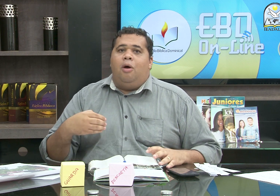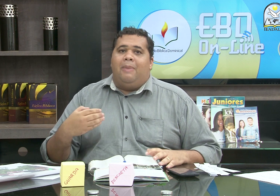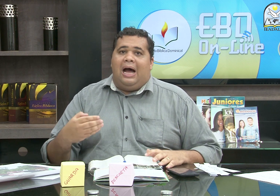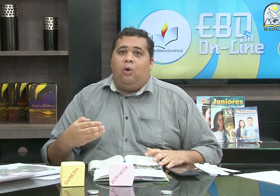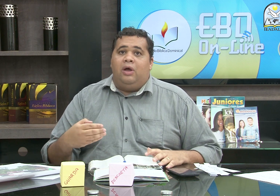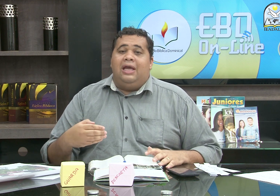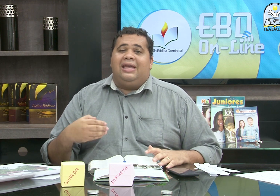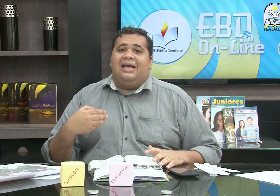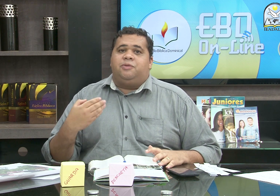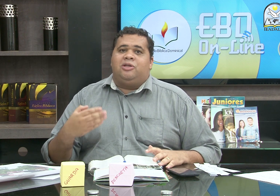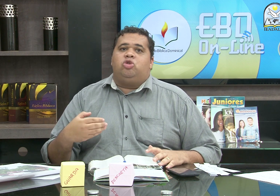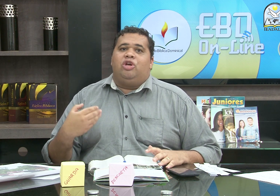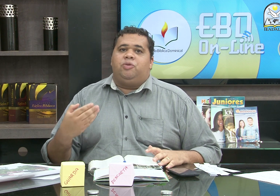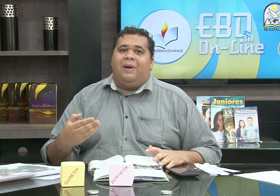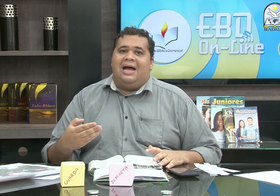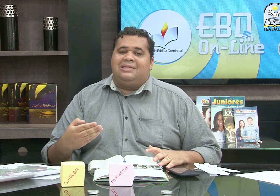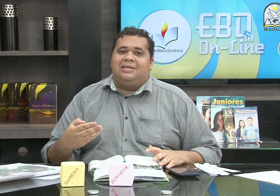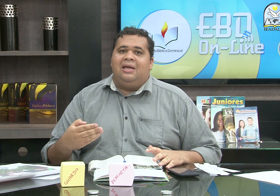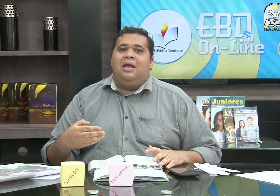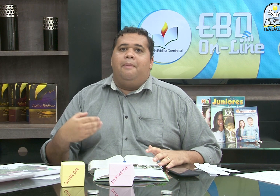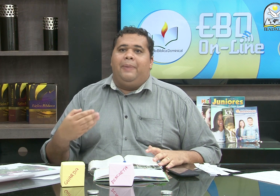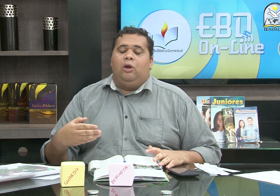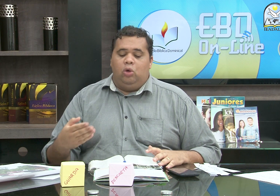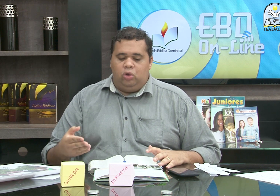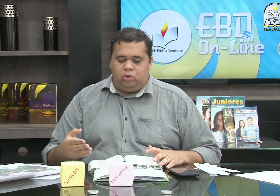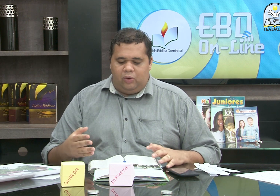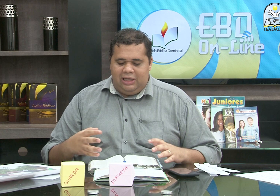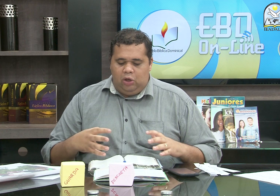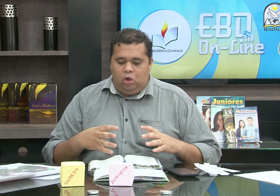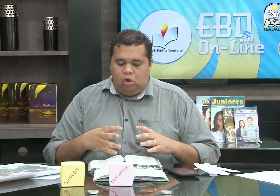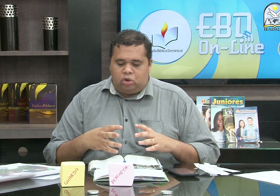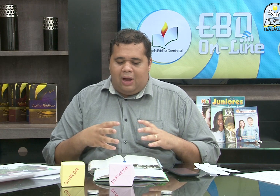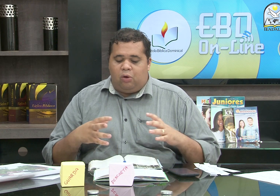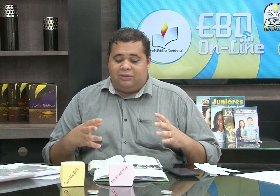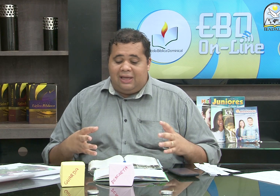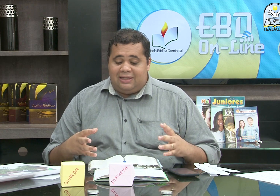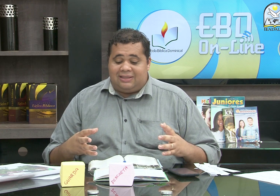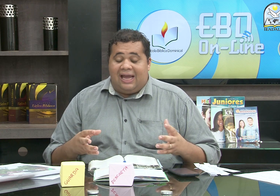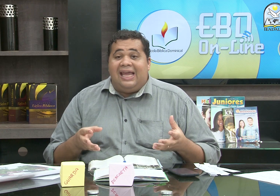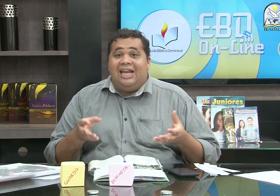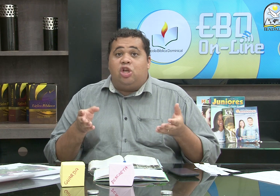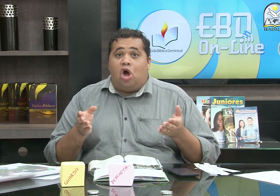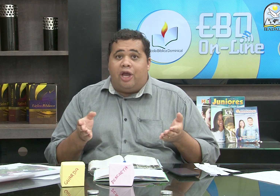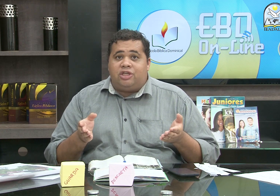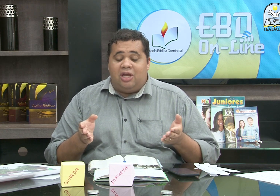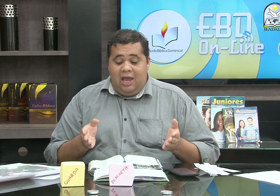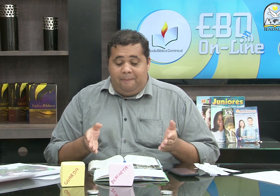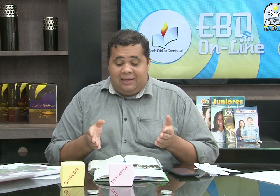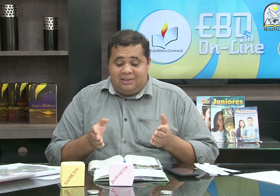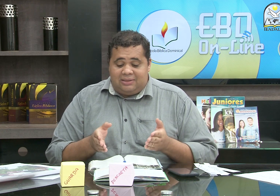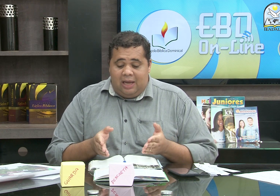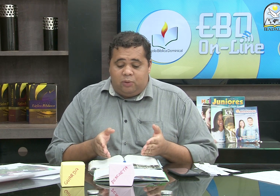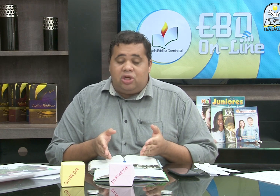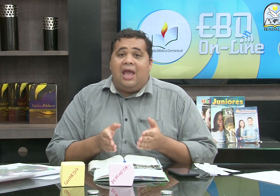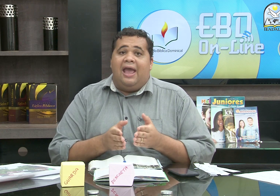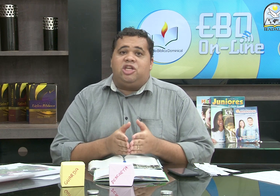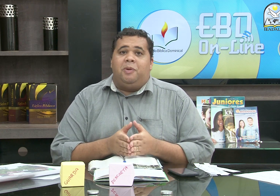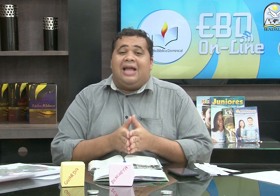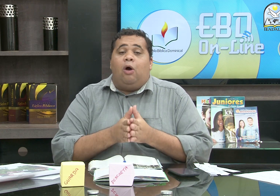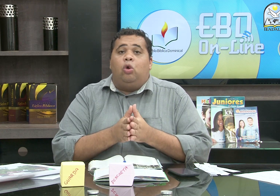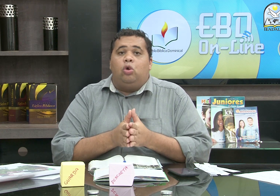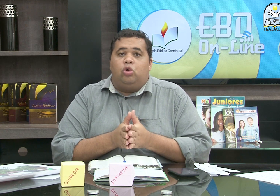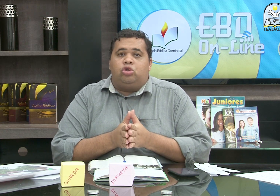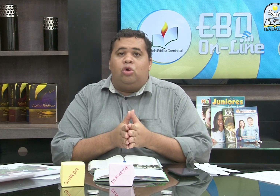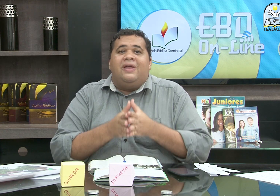é normal que as pessoas passem pelo luto e o luto aconteça e nós precisamos